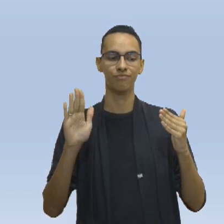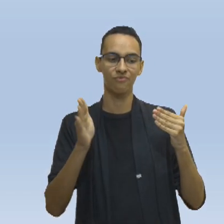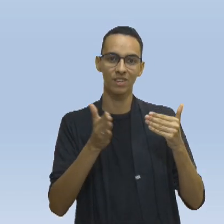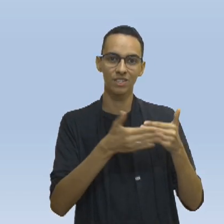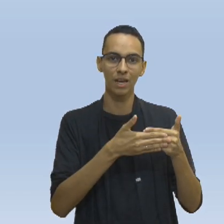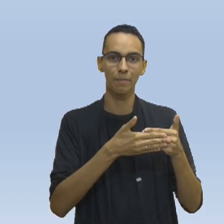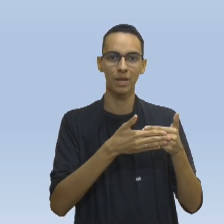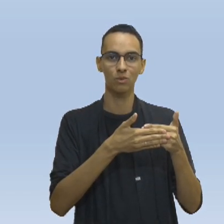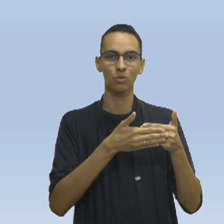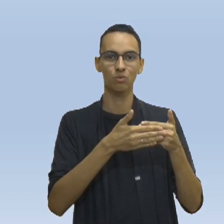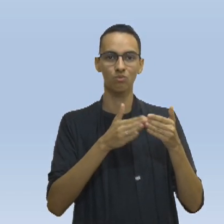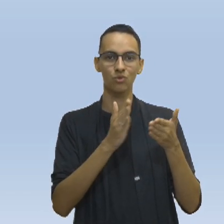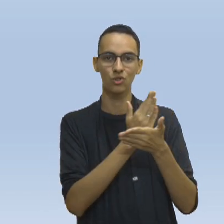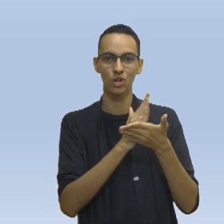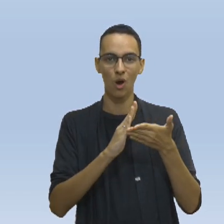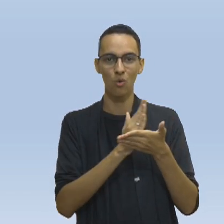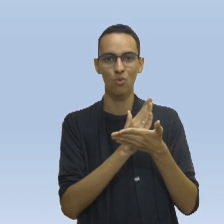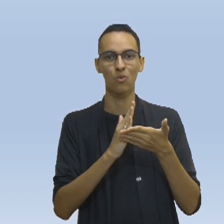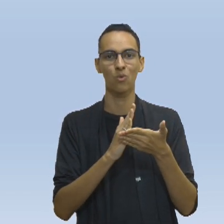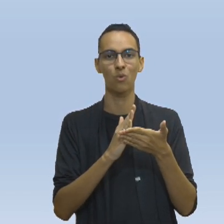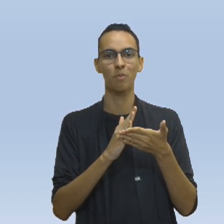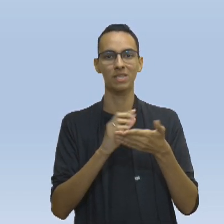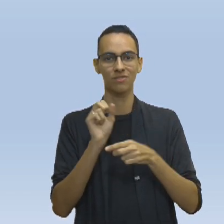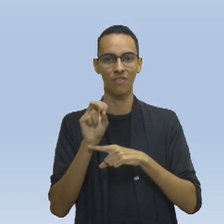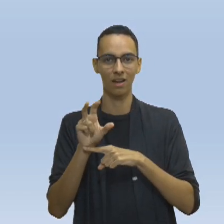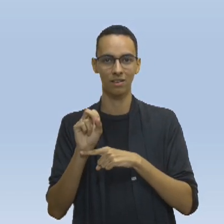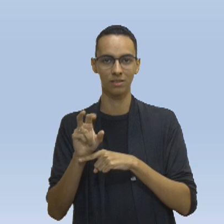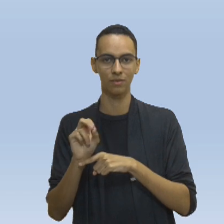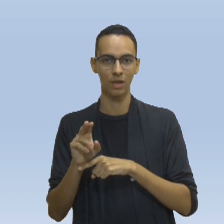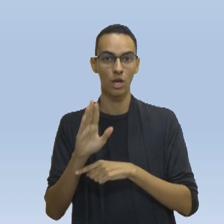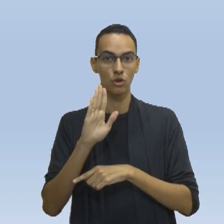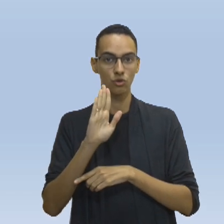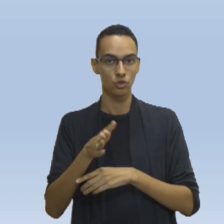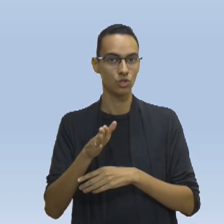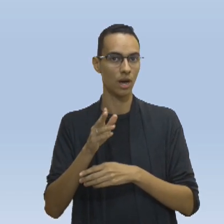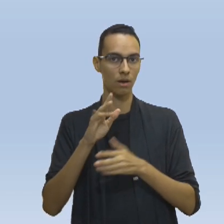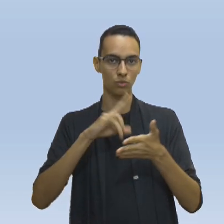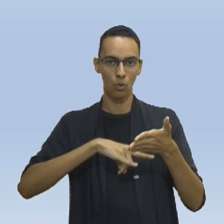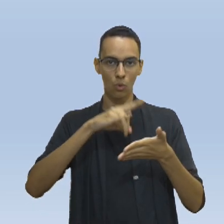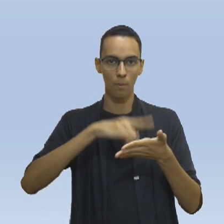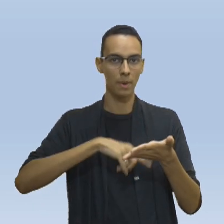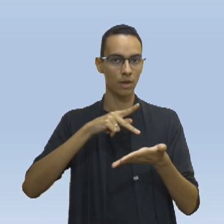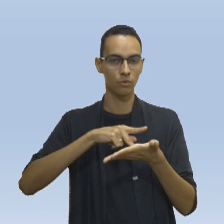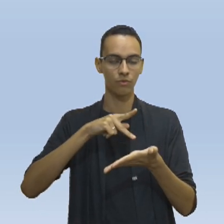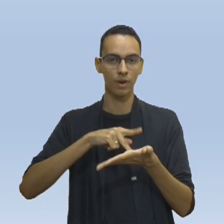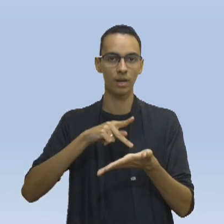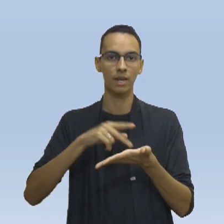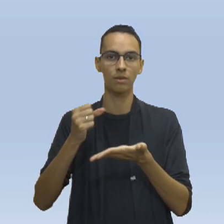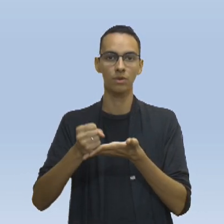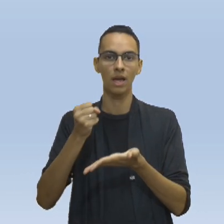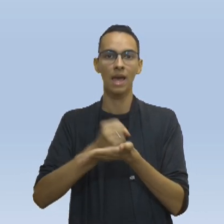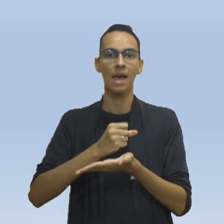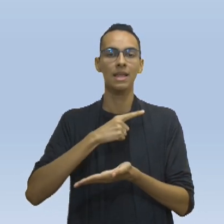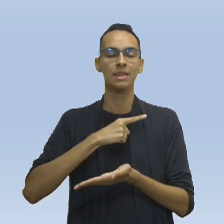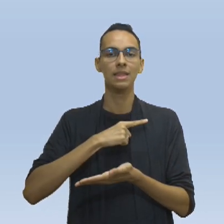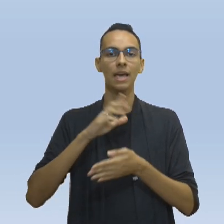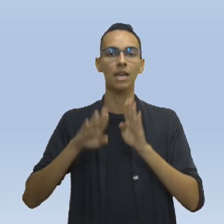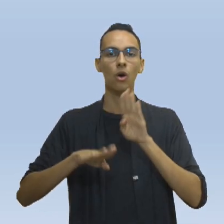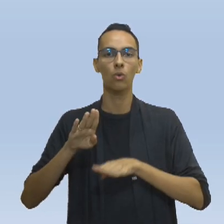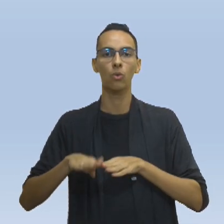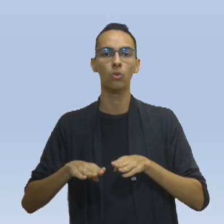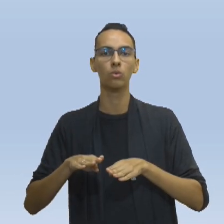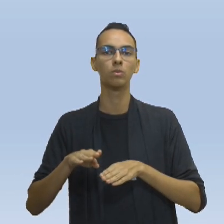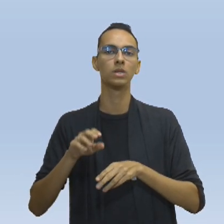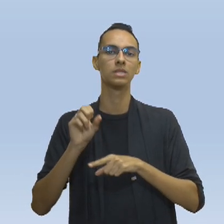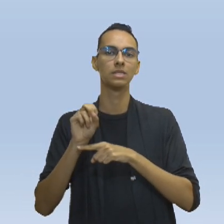diversos cargos. Isso foi um decreto de 2019 e existem cargos extintos na instituição e outros que